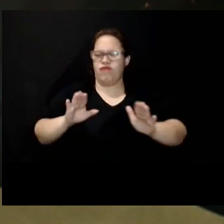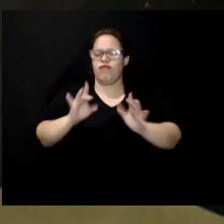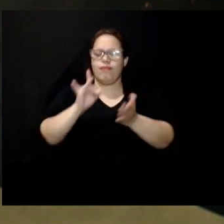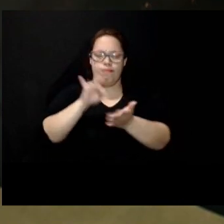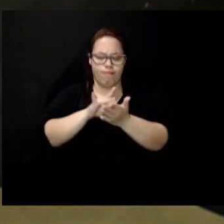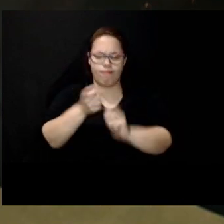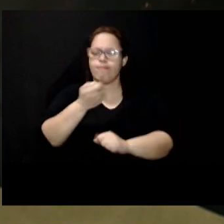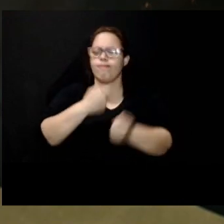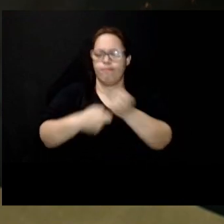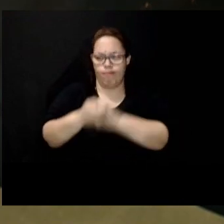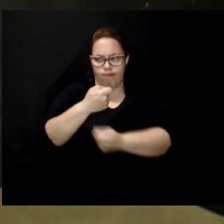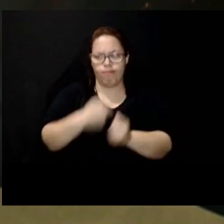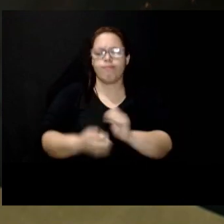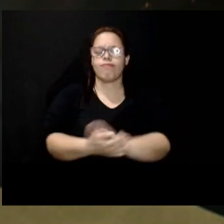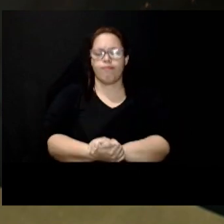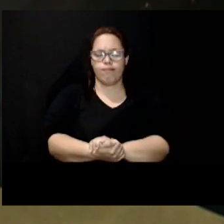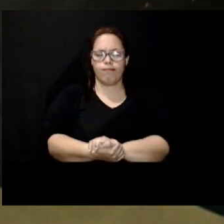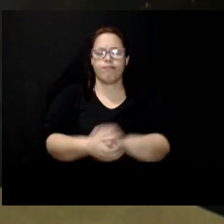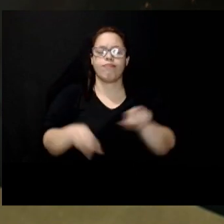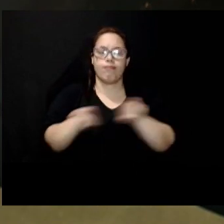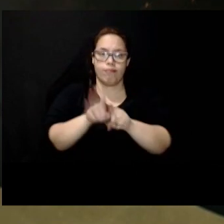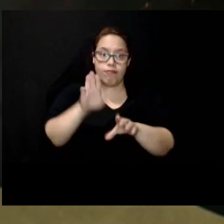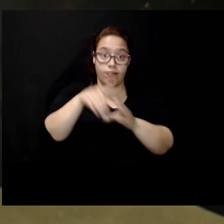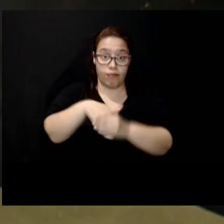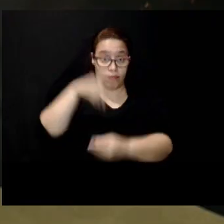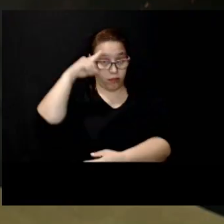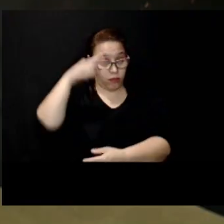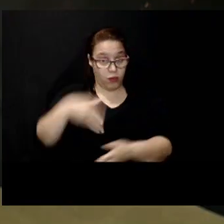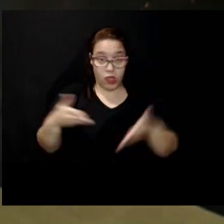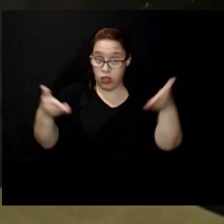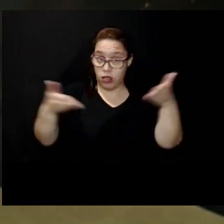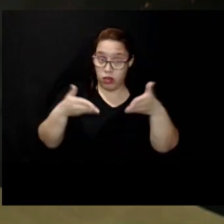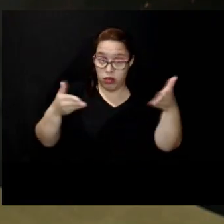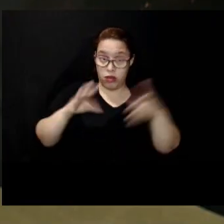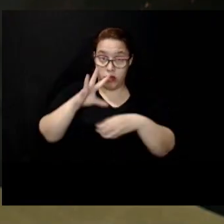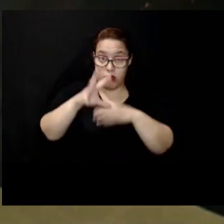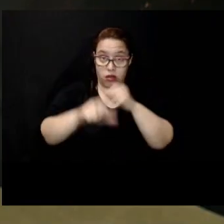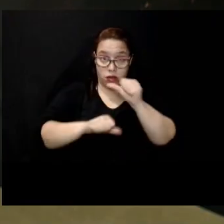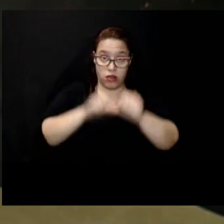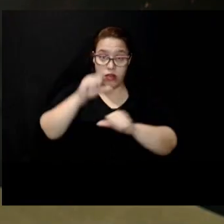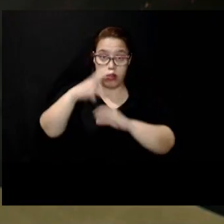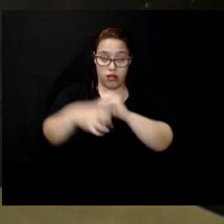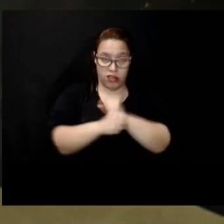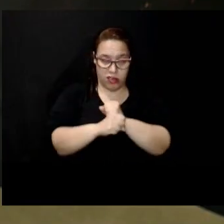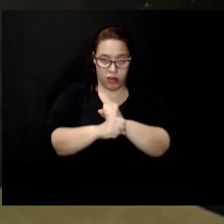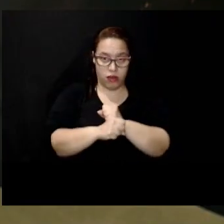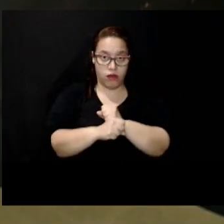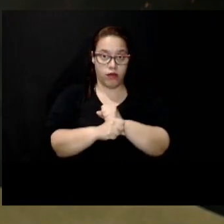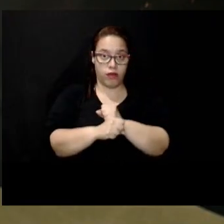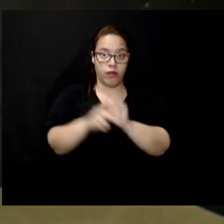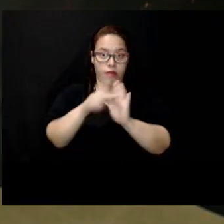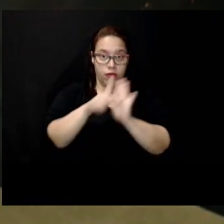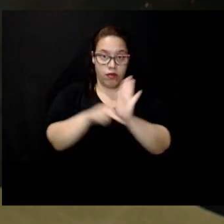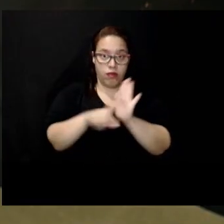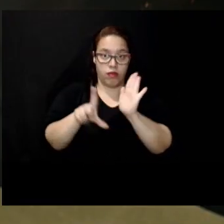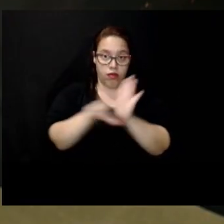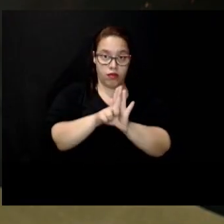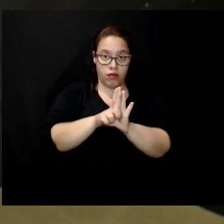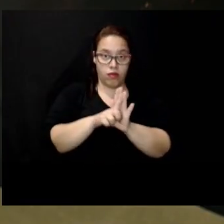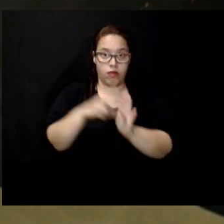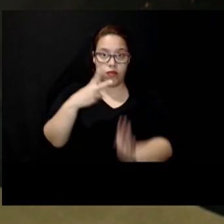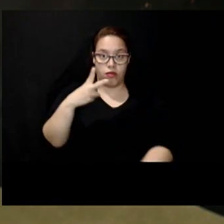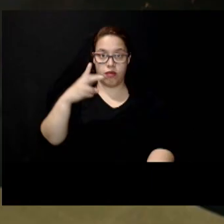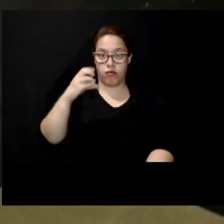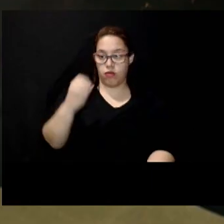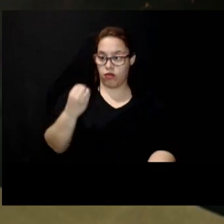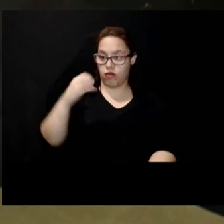administrativa. Também será votado em definitivo hoje o substitutivo total do projeto de lei 269